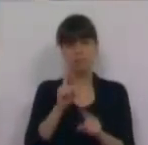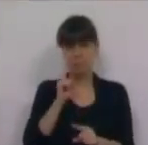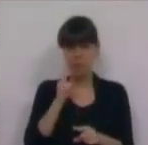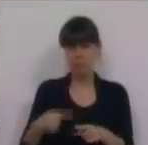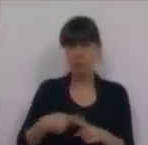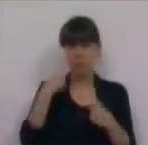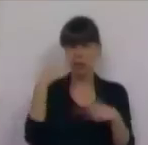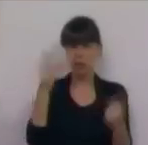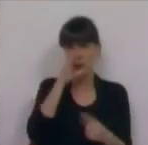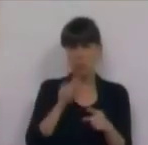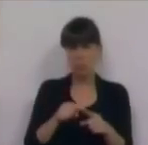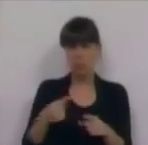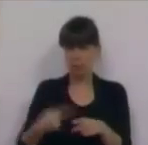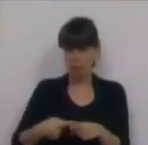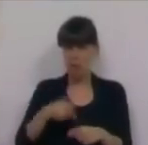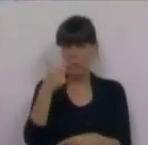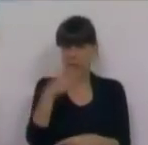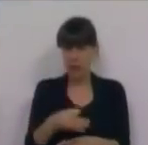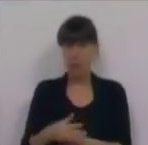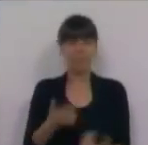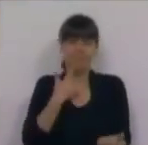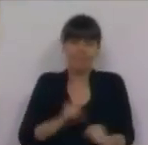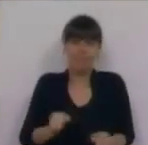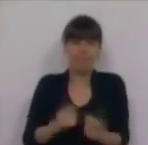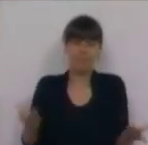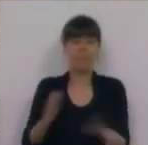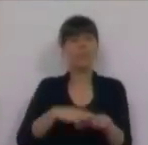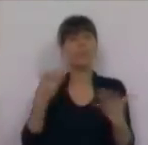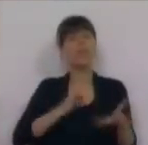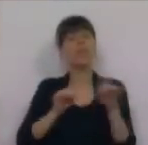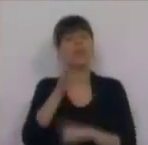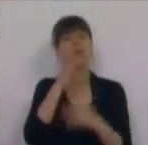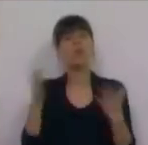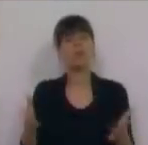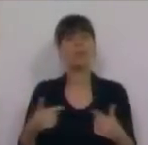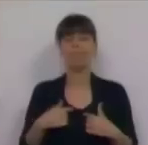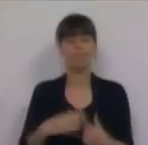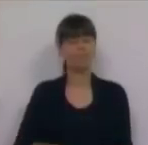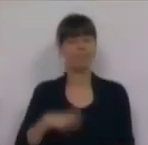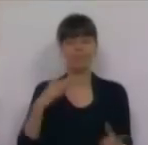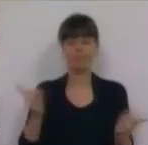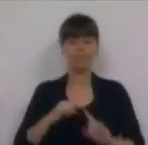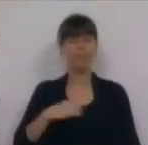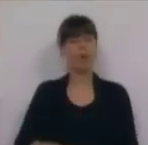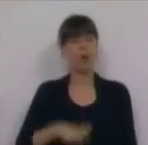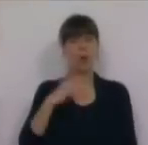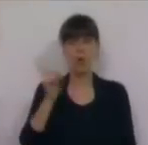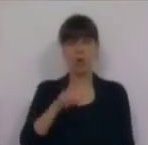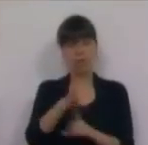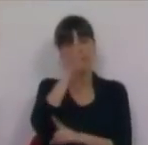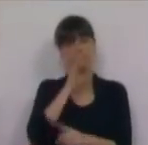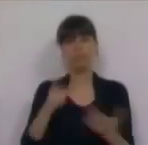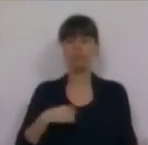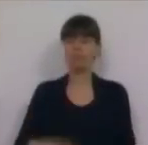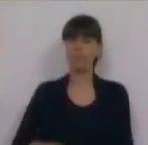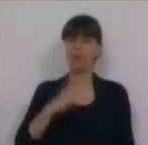defende o interesse público e o interesse da TAP? Não podemos. E por isso, senhores deputados, não confiamos. Não confiamos neste